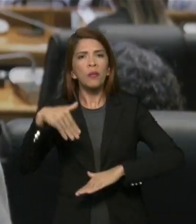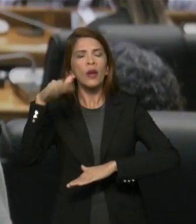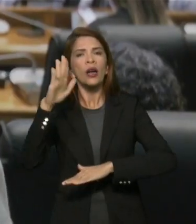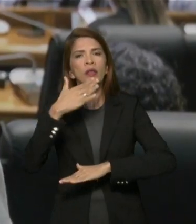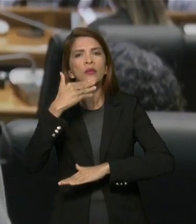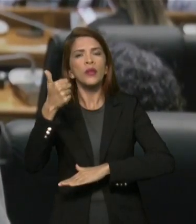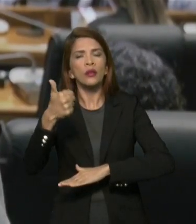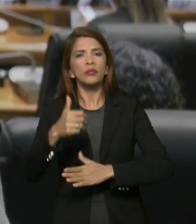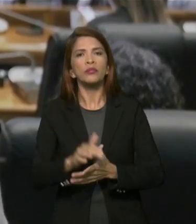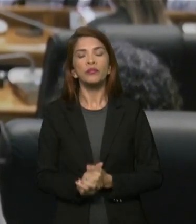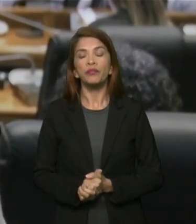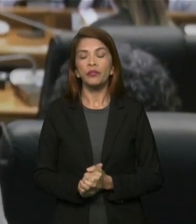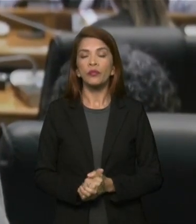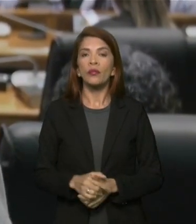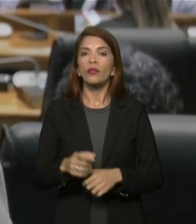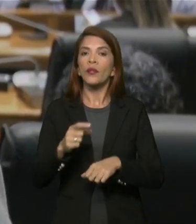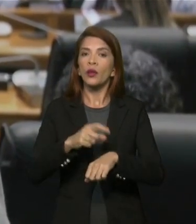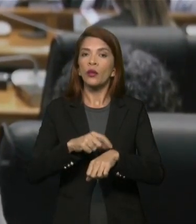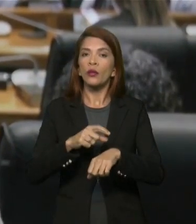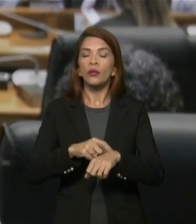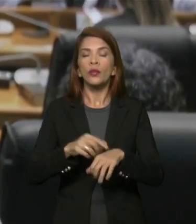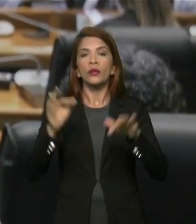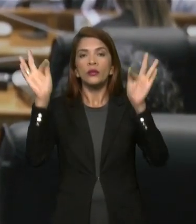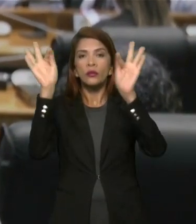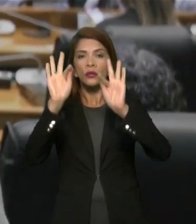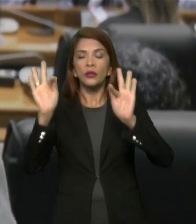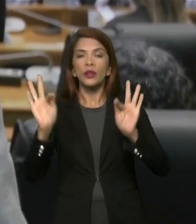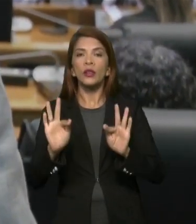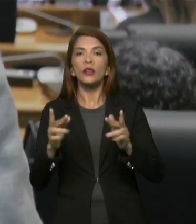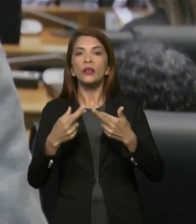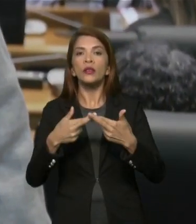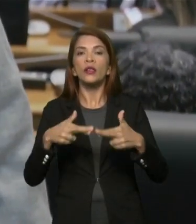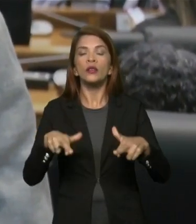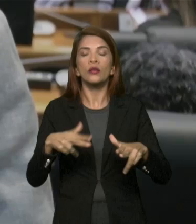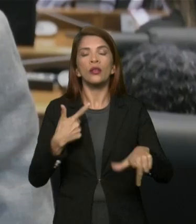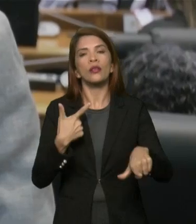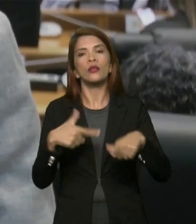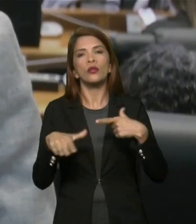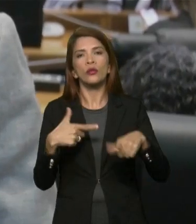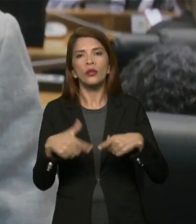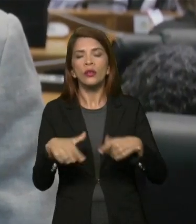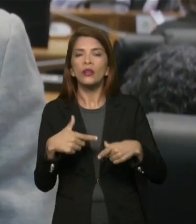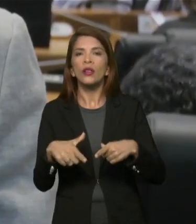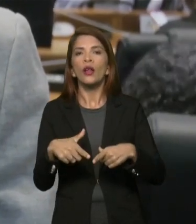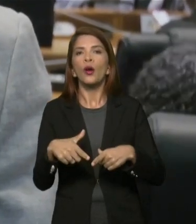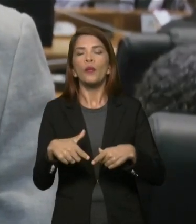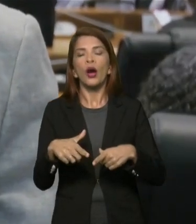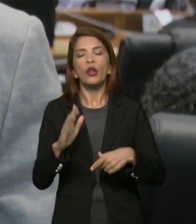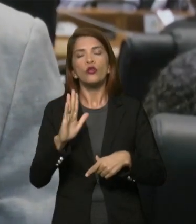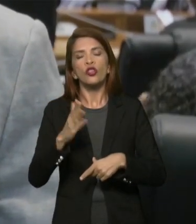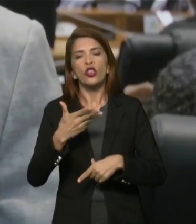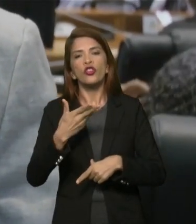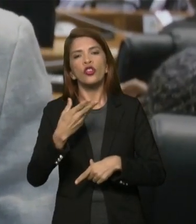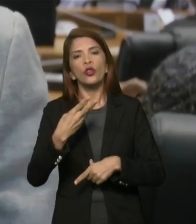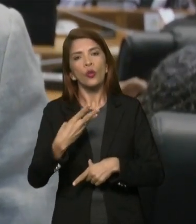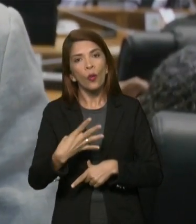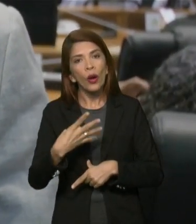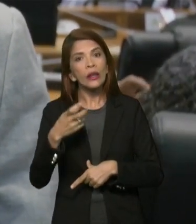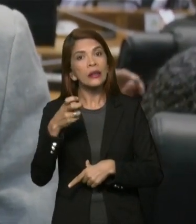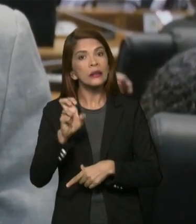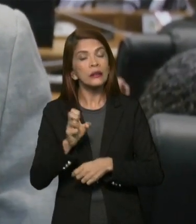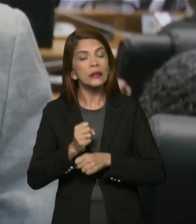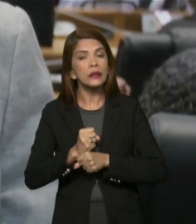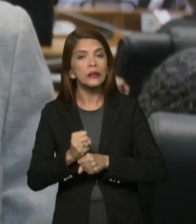É um momento muito feliz, isso é resultado de um trabalho de mais de 45 anos pregando o